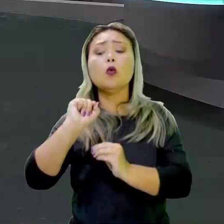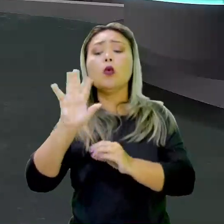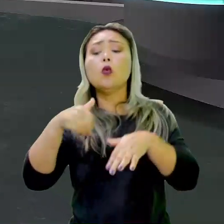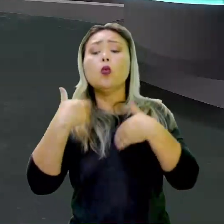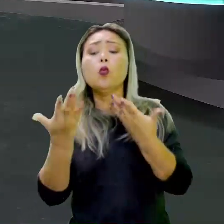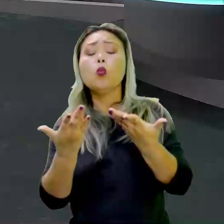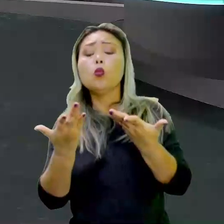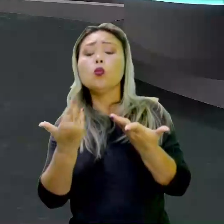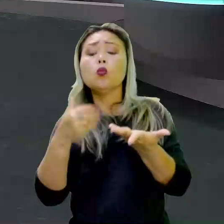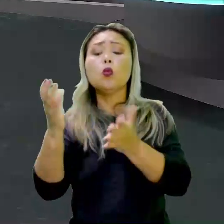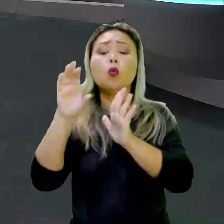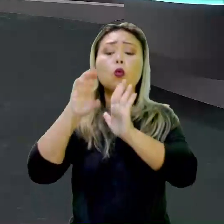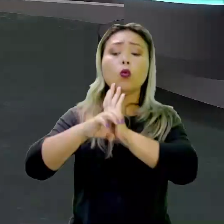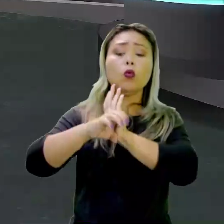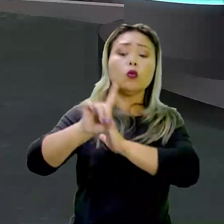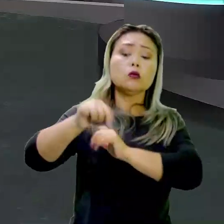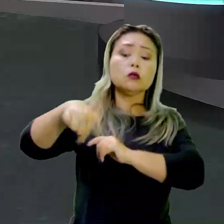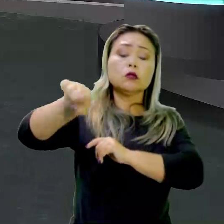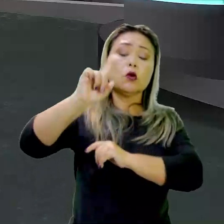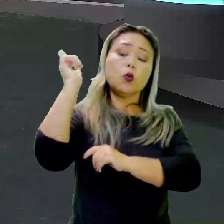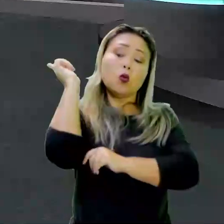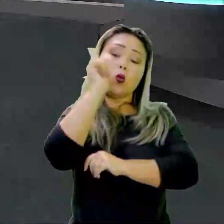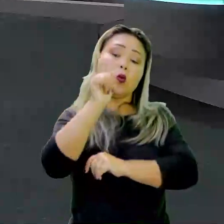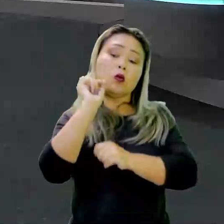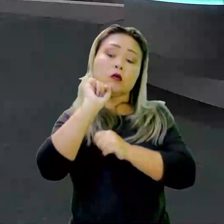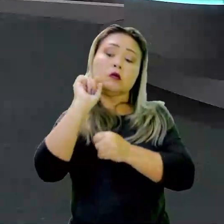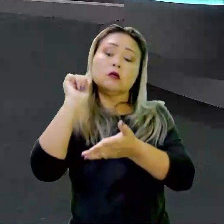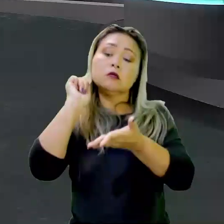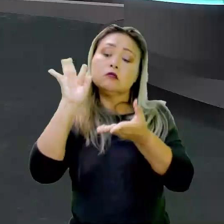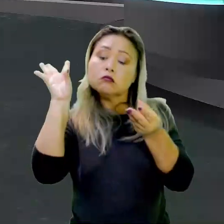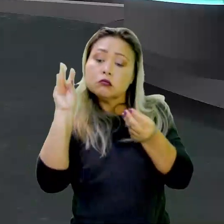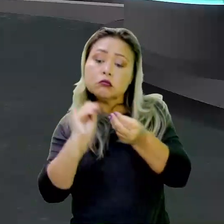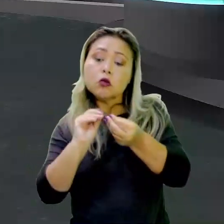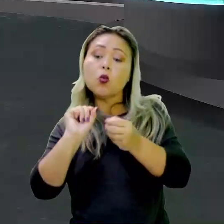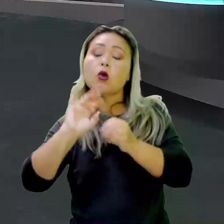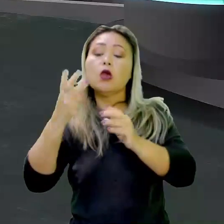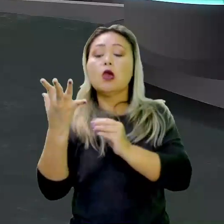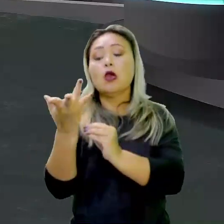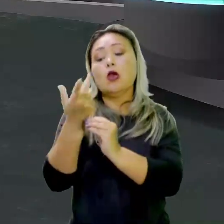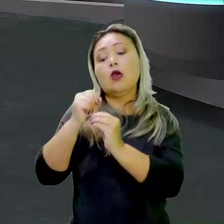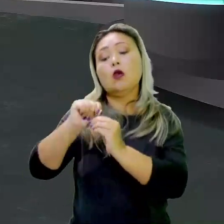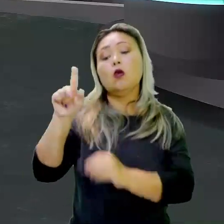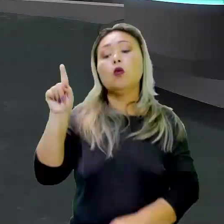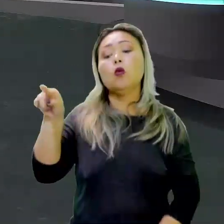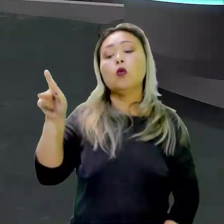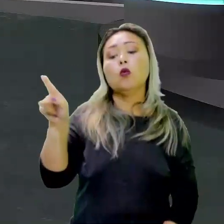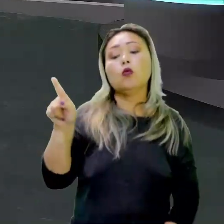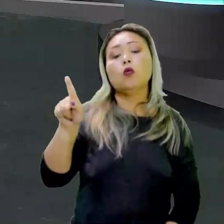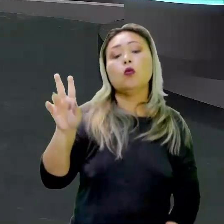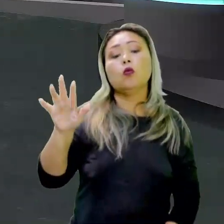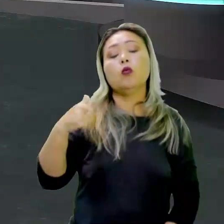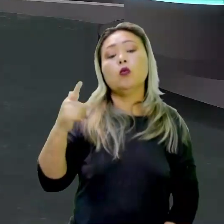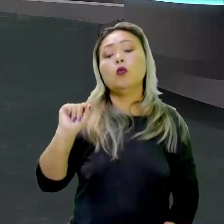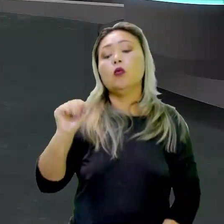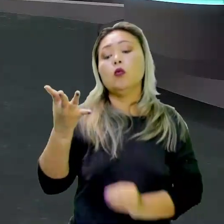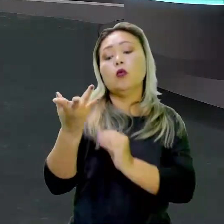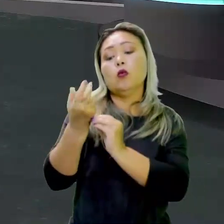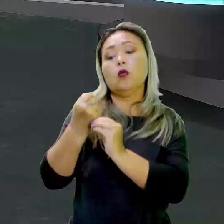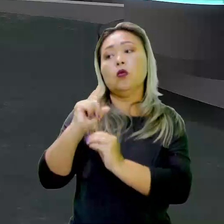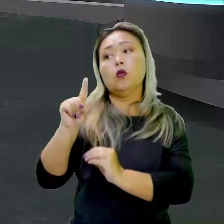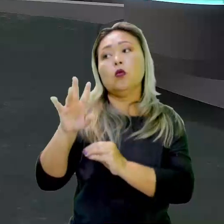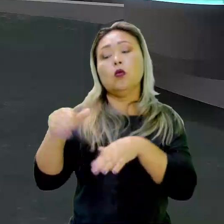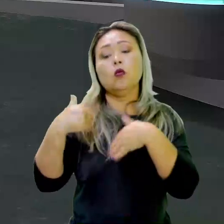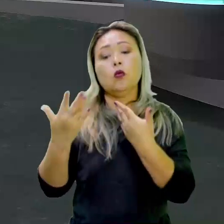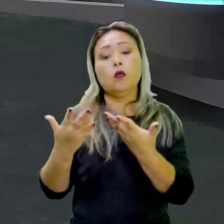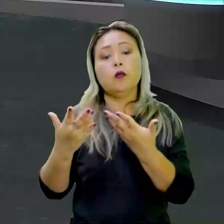qual foi o conceito que você conseguiu definir aí sobre o que é arte? Professor, em relação ao que é arte, sobre